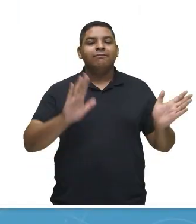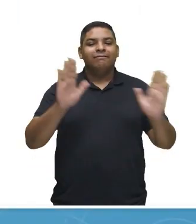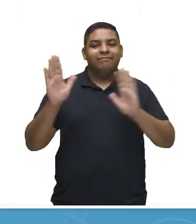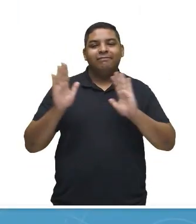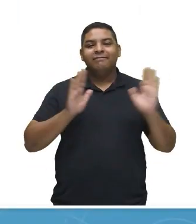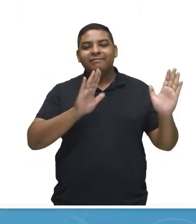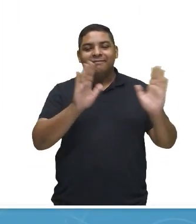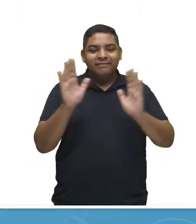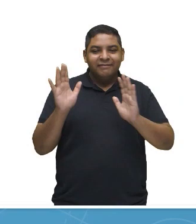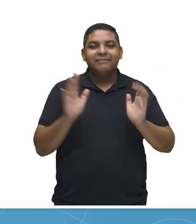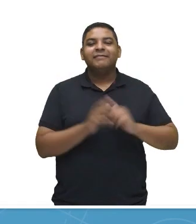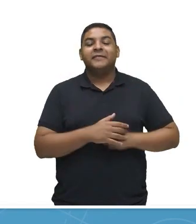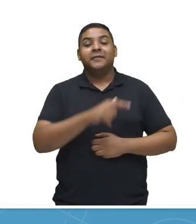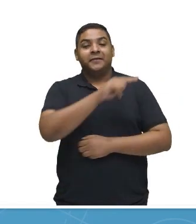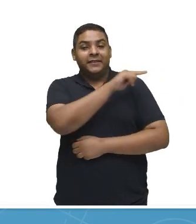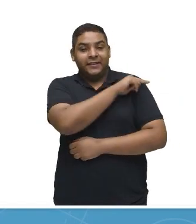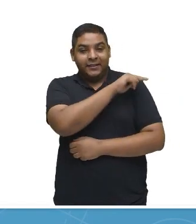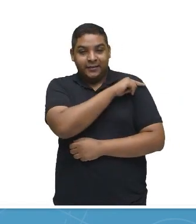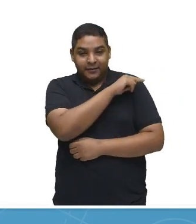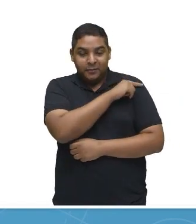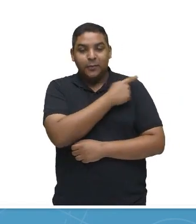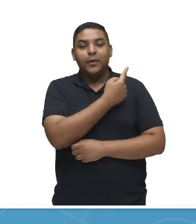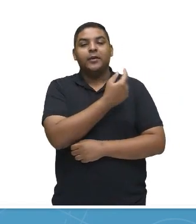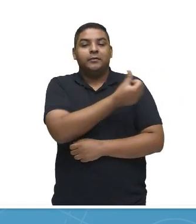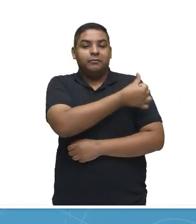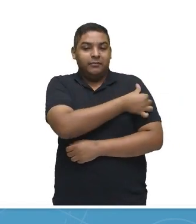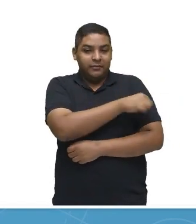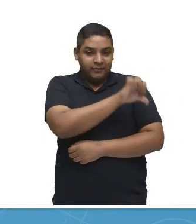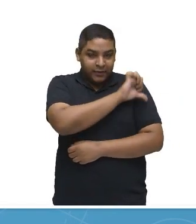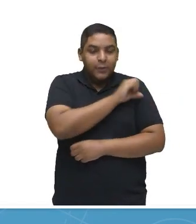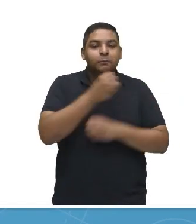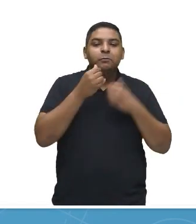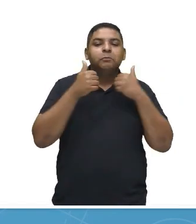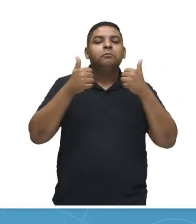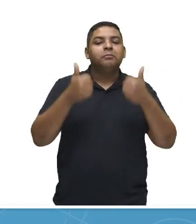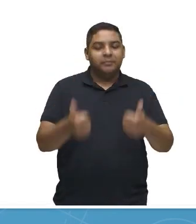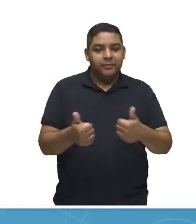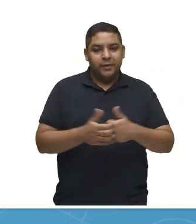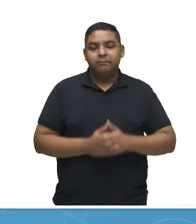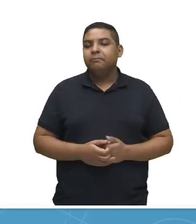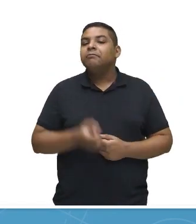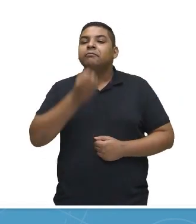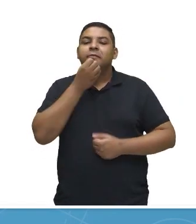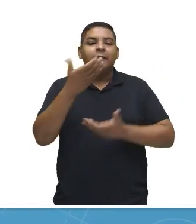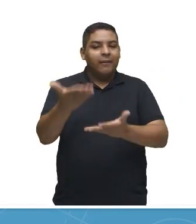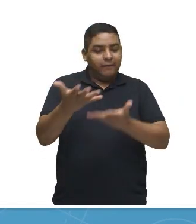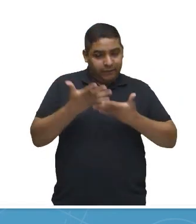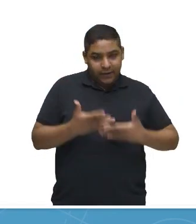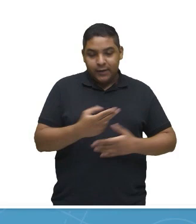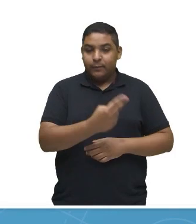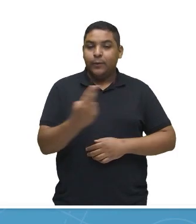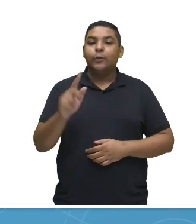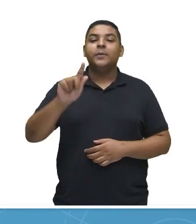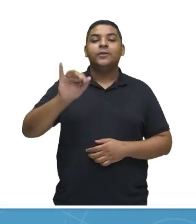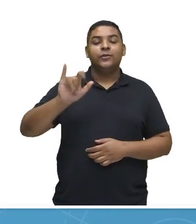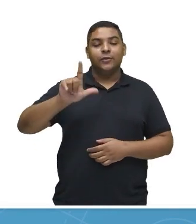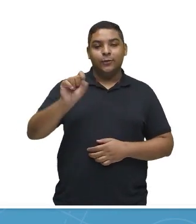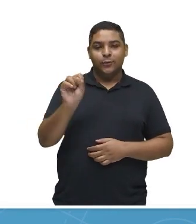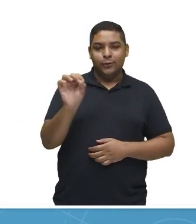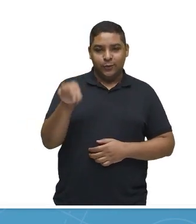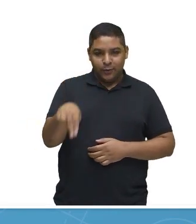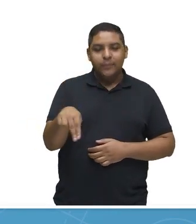Olá, turminha, sétimo ano do ensino fundamental, tudo bem com vocês? Sejam muito bem-vindos. Eu sou o professor Gilson